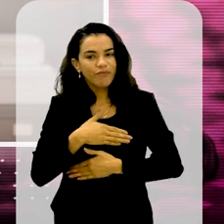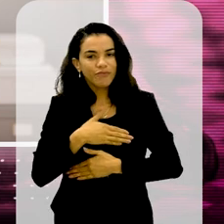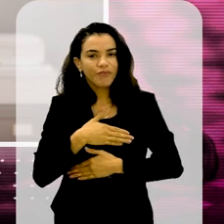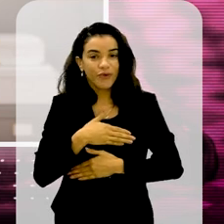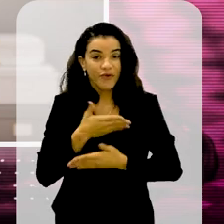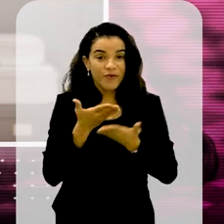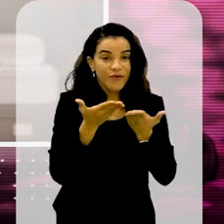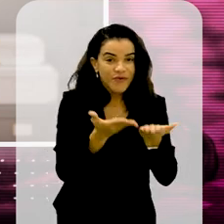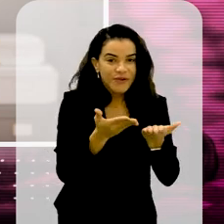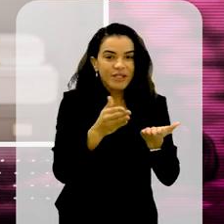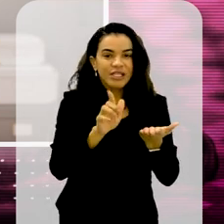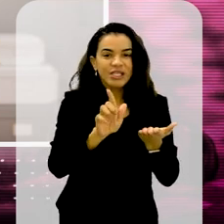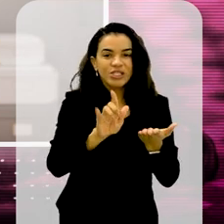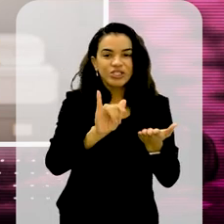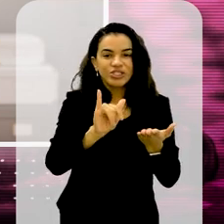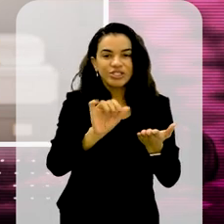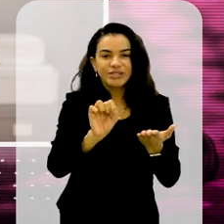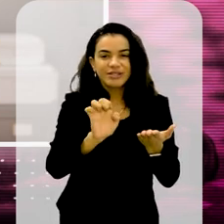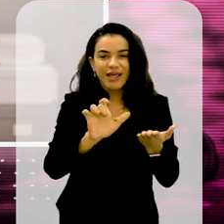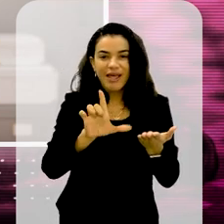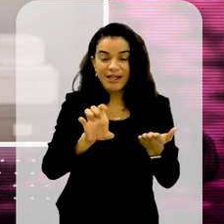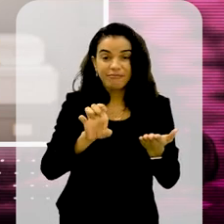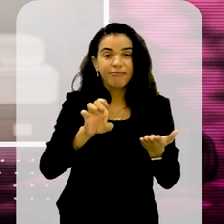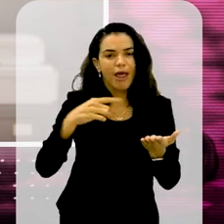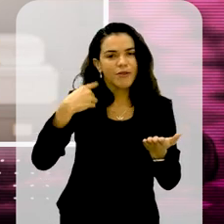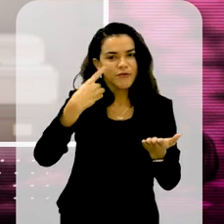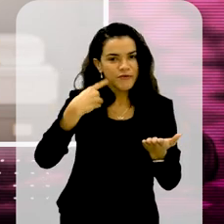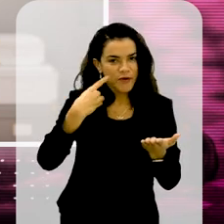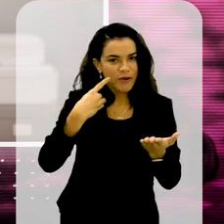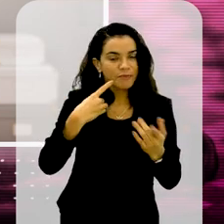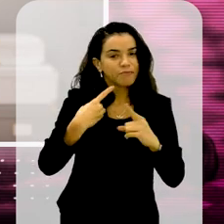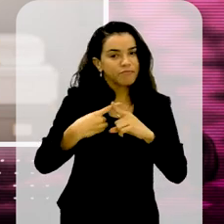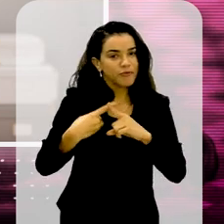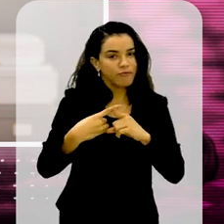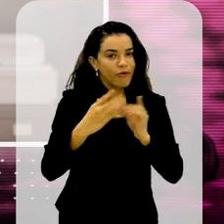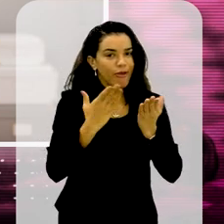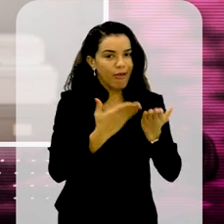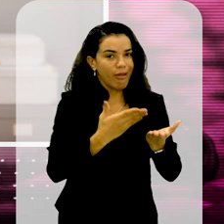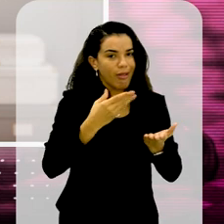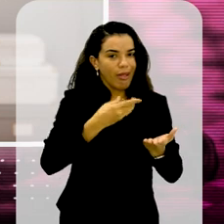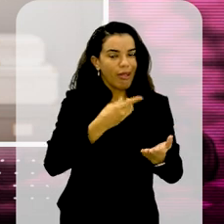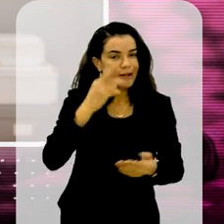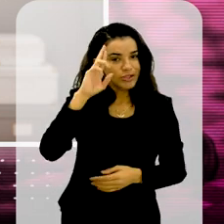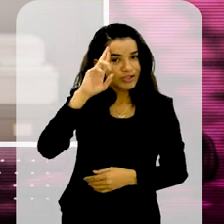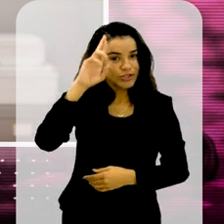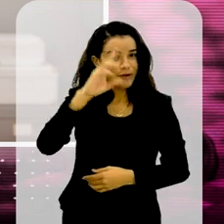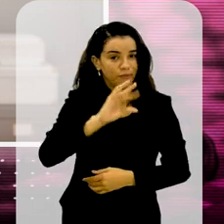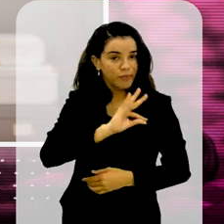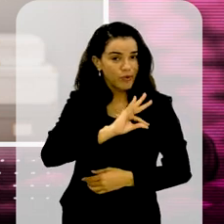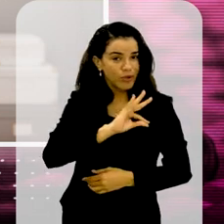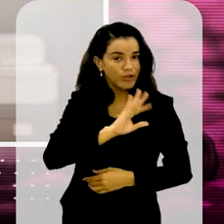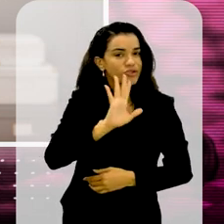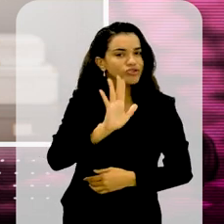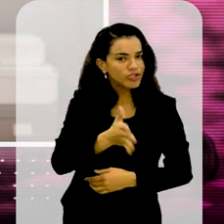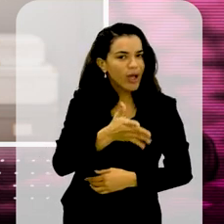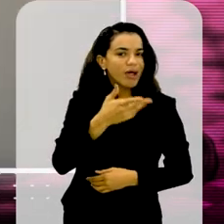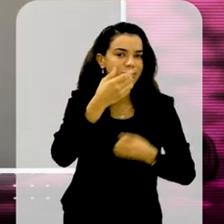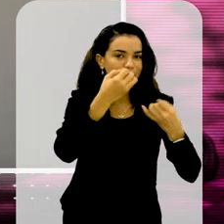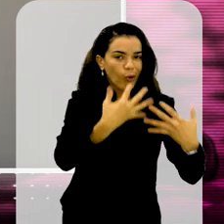de você, Gisele, enquanto advogada, a Raquel bem explicou como isso a gente pode